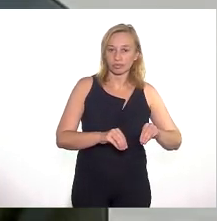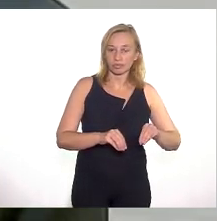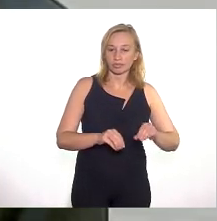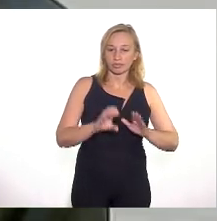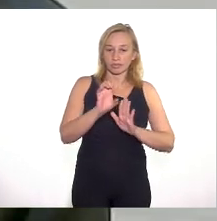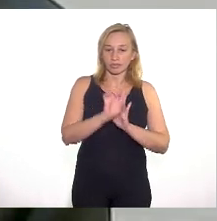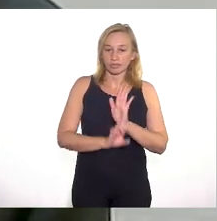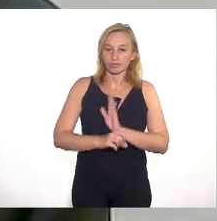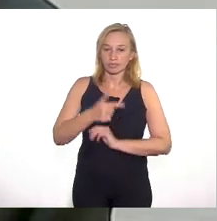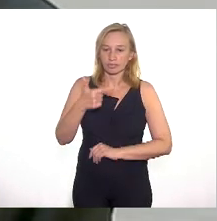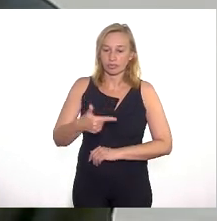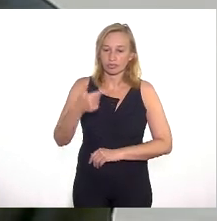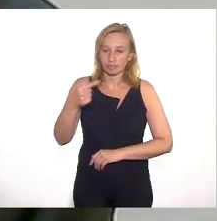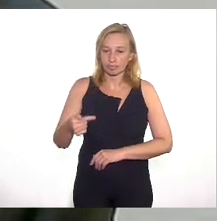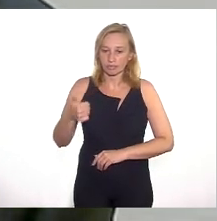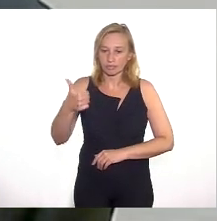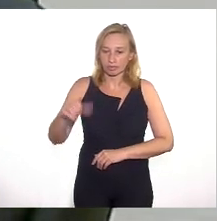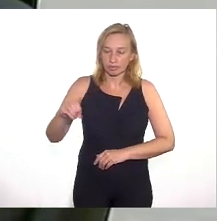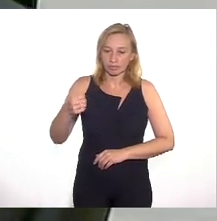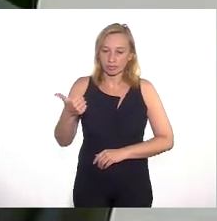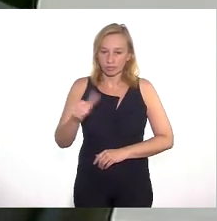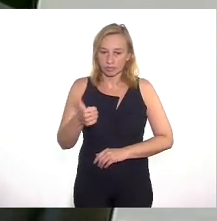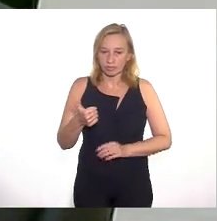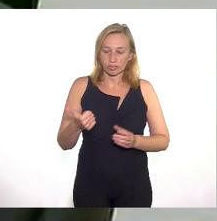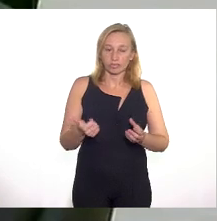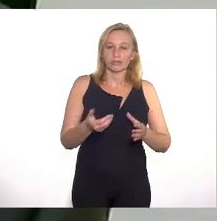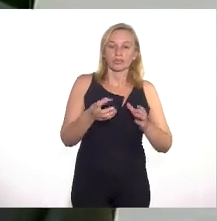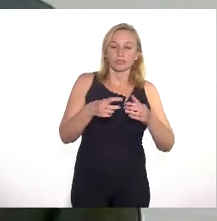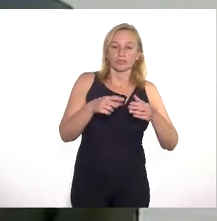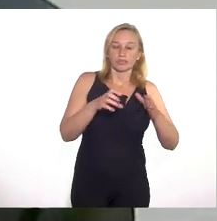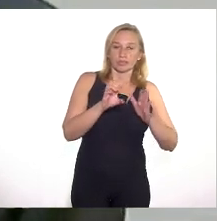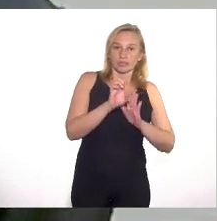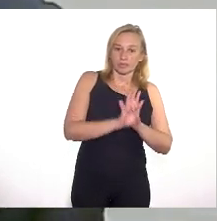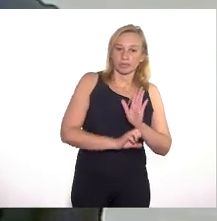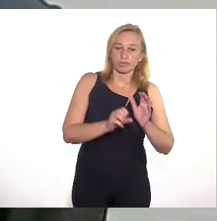das emendas 2, 7, 10 e 11, pela emenda 2 da CCJ,